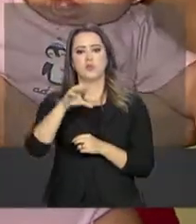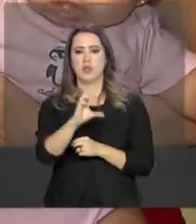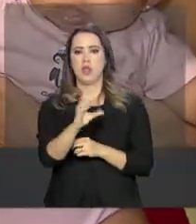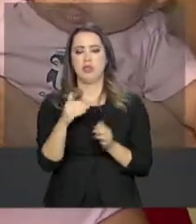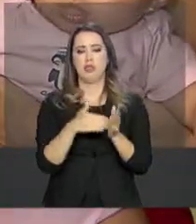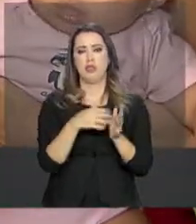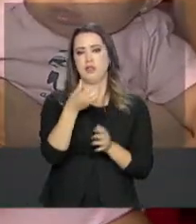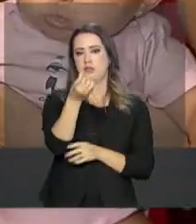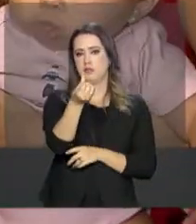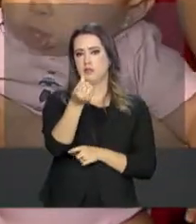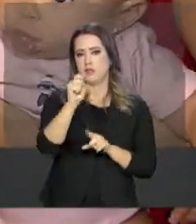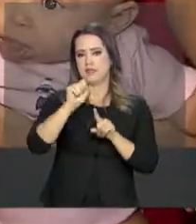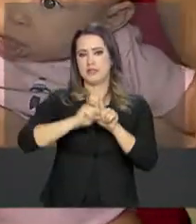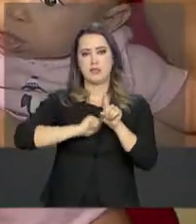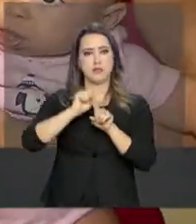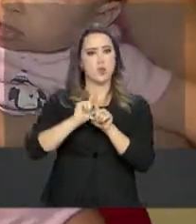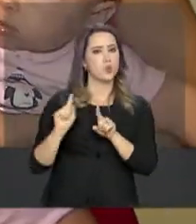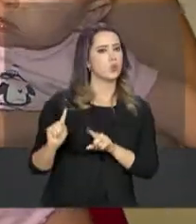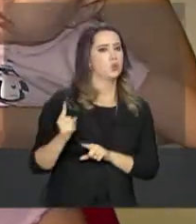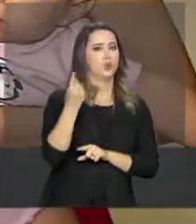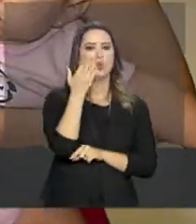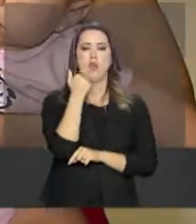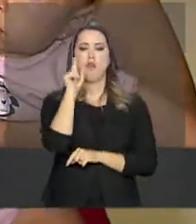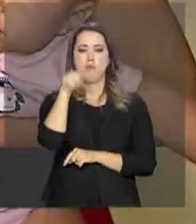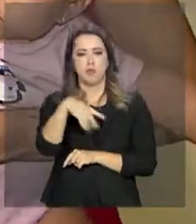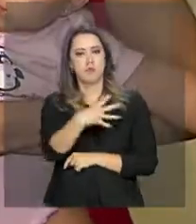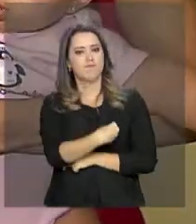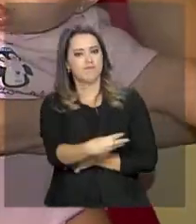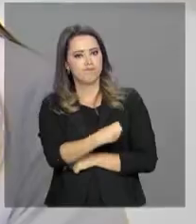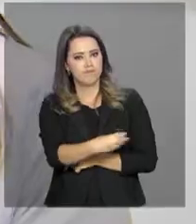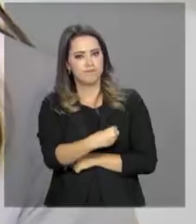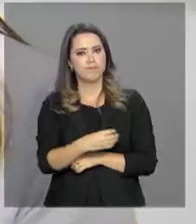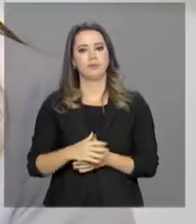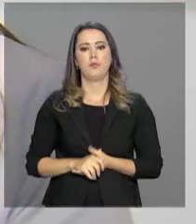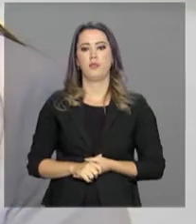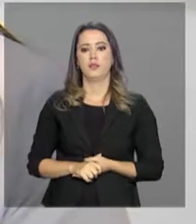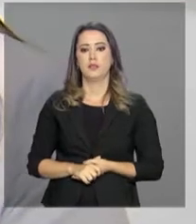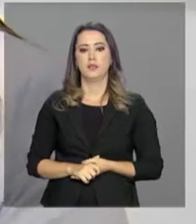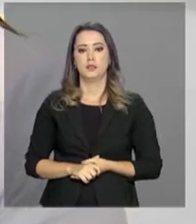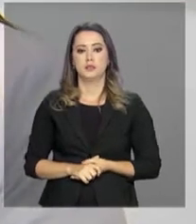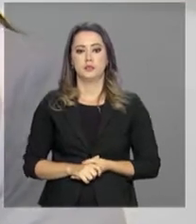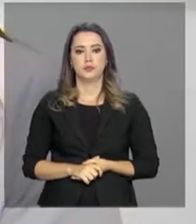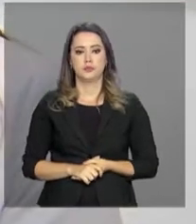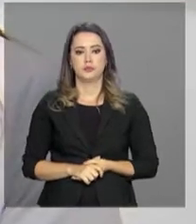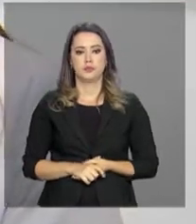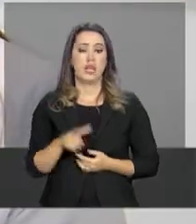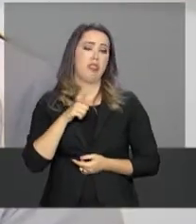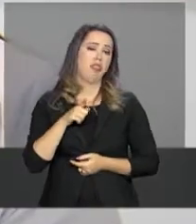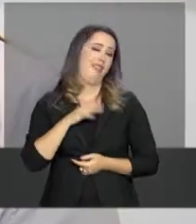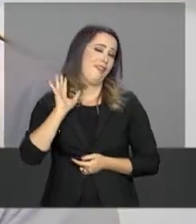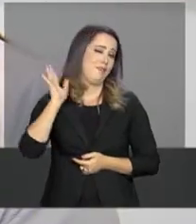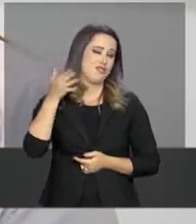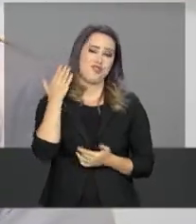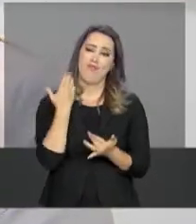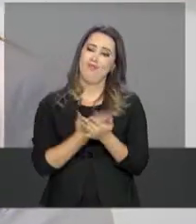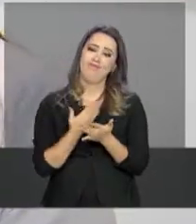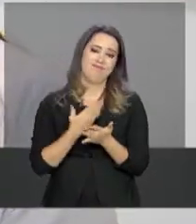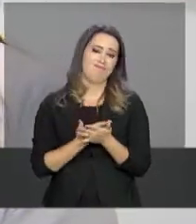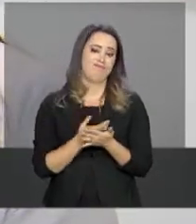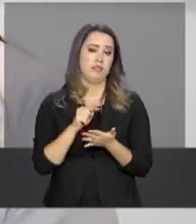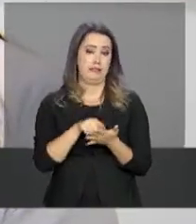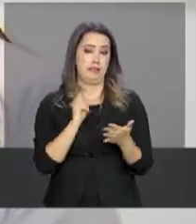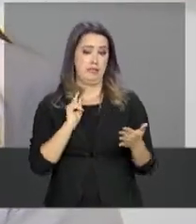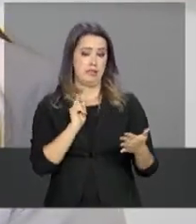seis meses o único alimento da maitê mas seu leite materno nós temos várias teses que